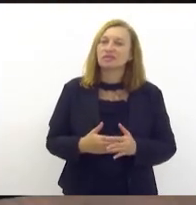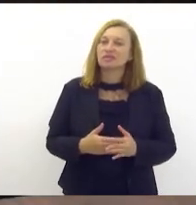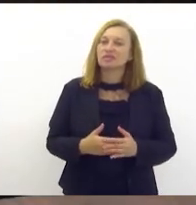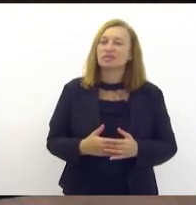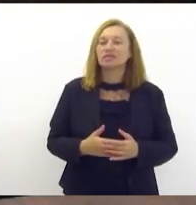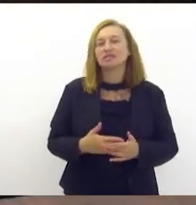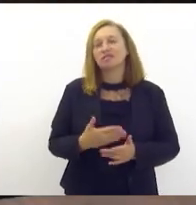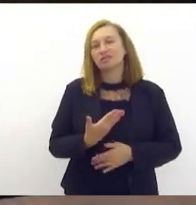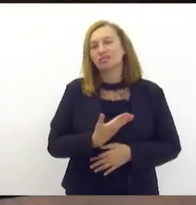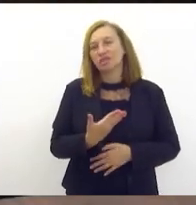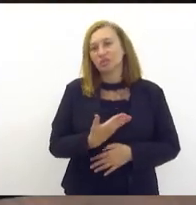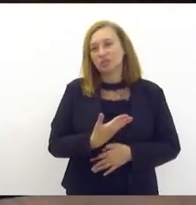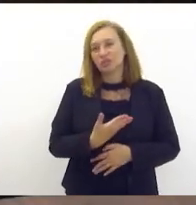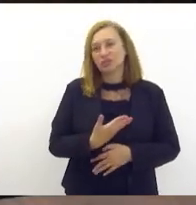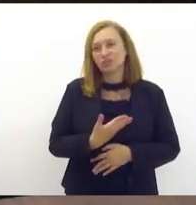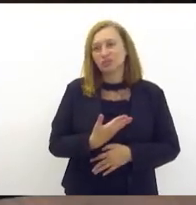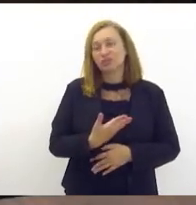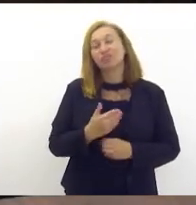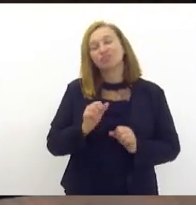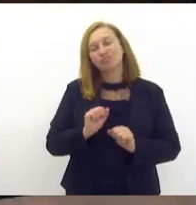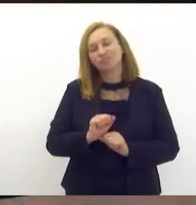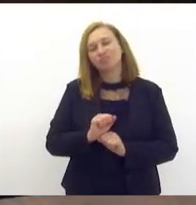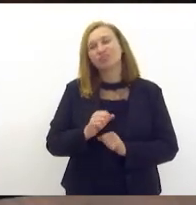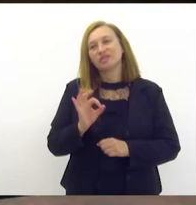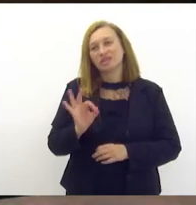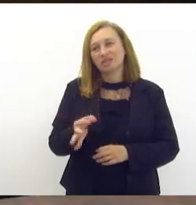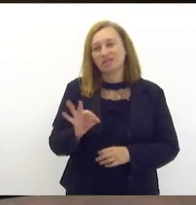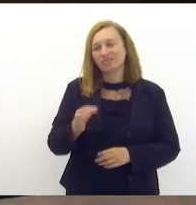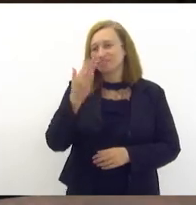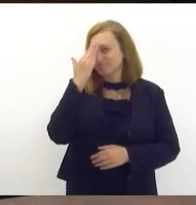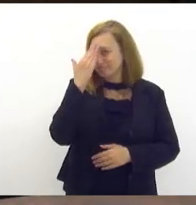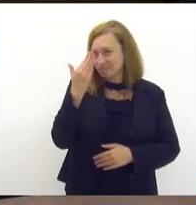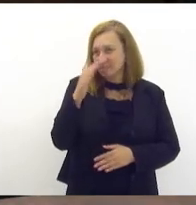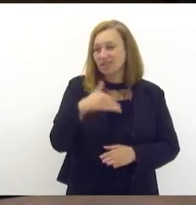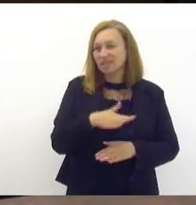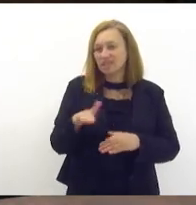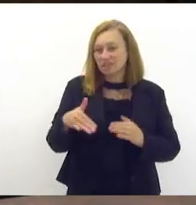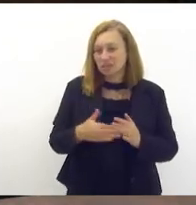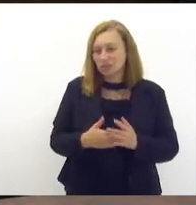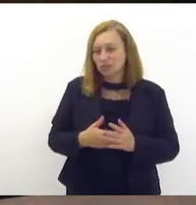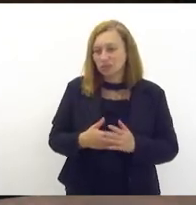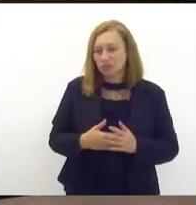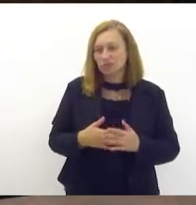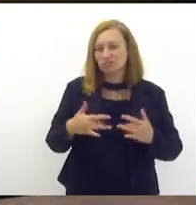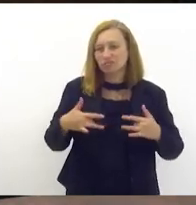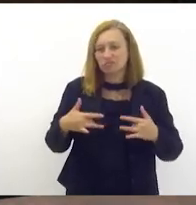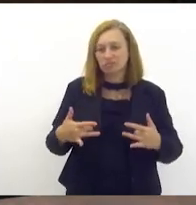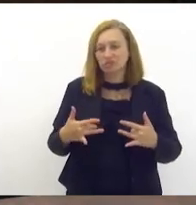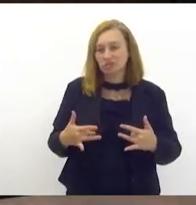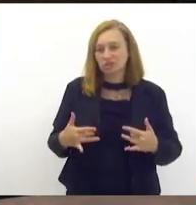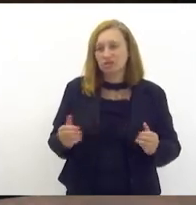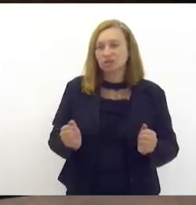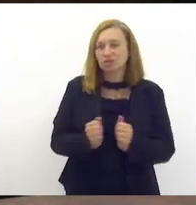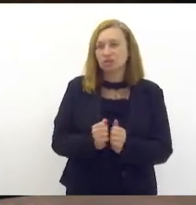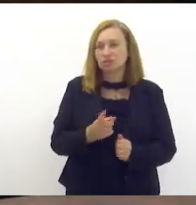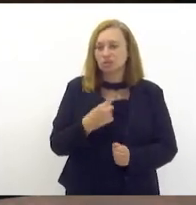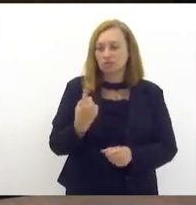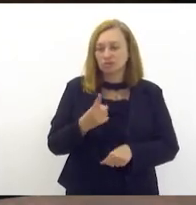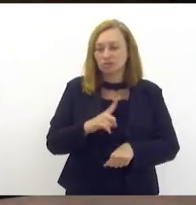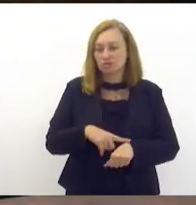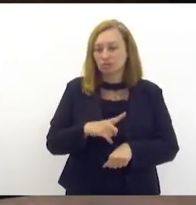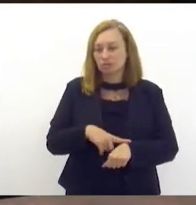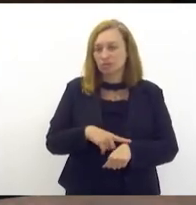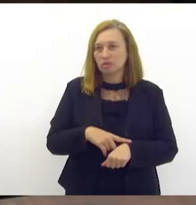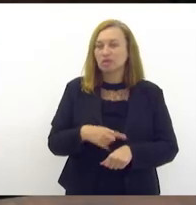dos companheiros e, claro, muito obrigado a todos que solidarizaram conosco nesse momento em